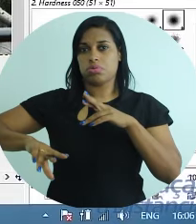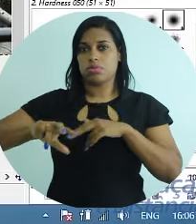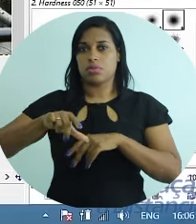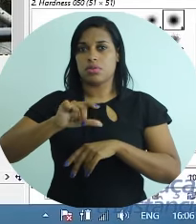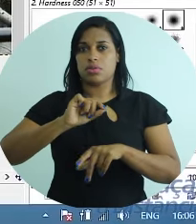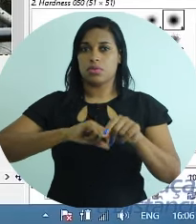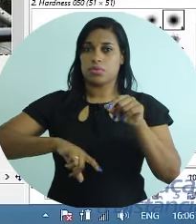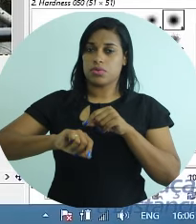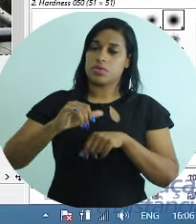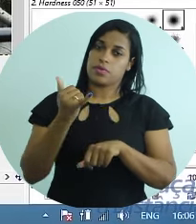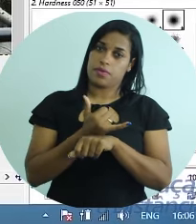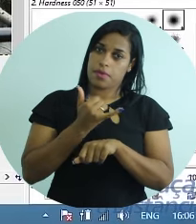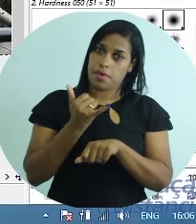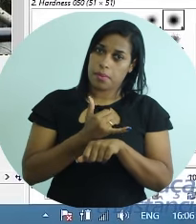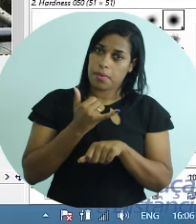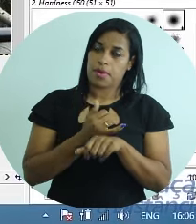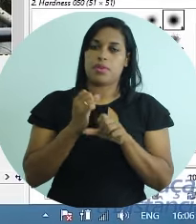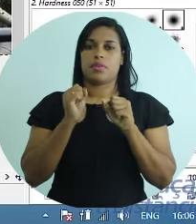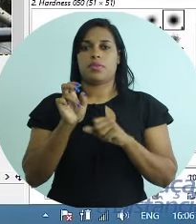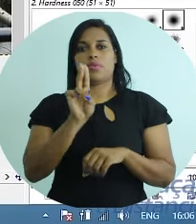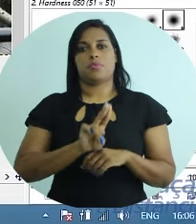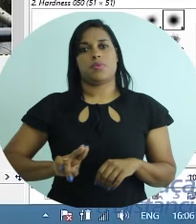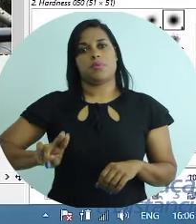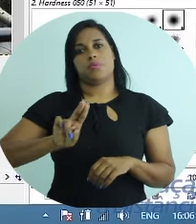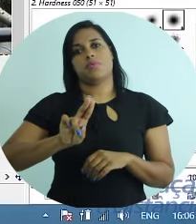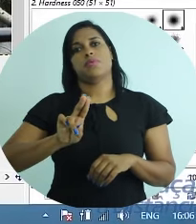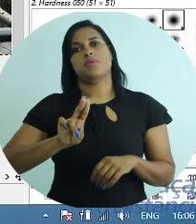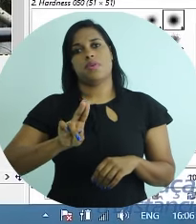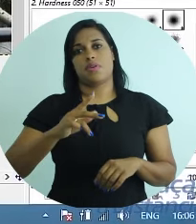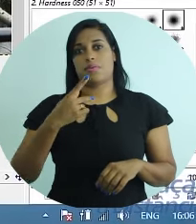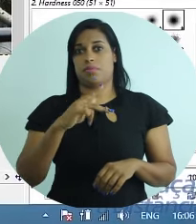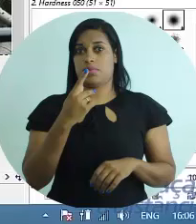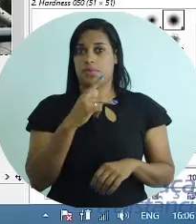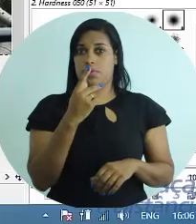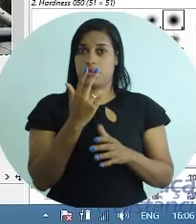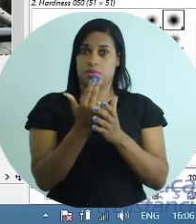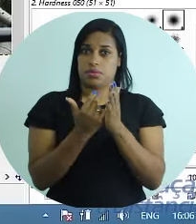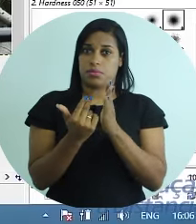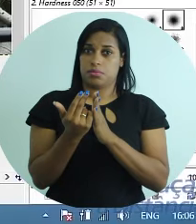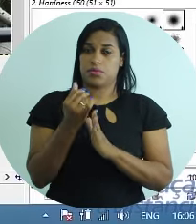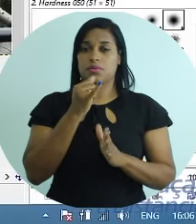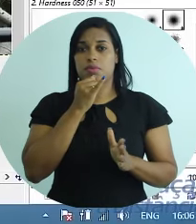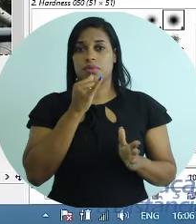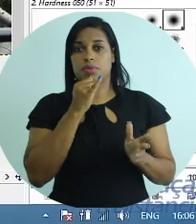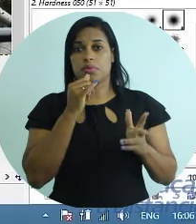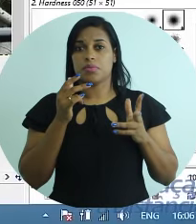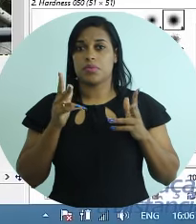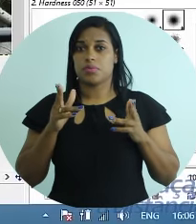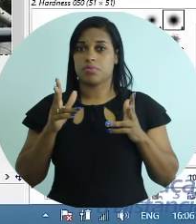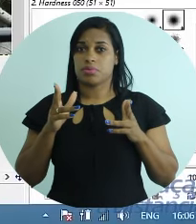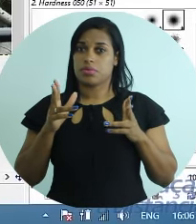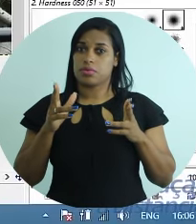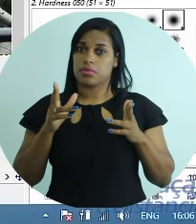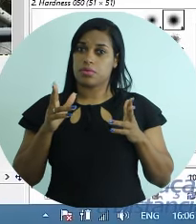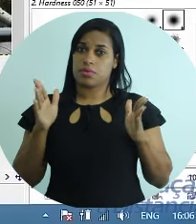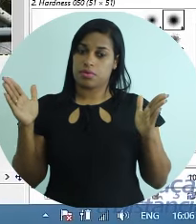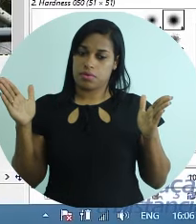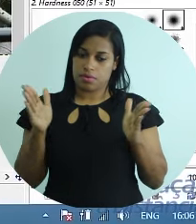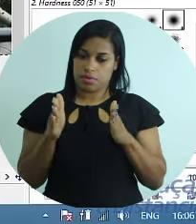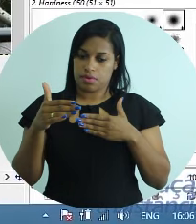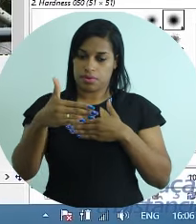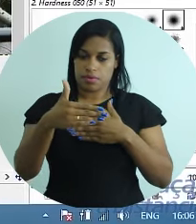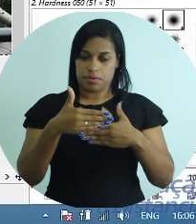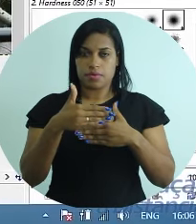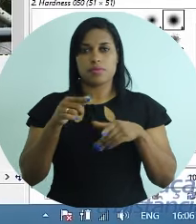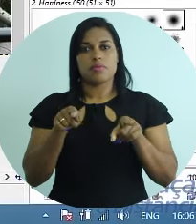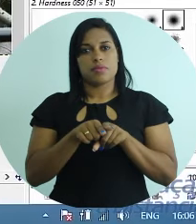ferramentas que nós podemos usar para fazer manipulação dessas imagens, como, por exemplo, nós podemos cortar essas imagens usando